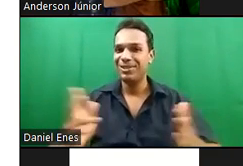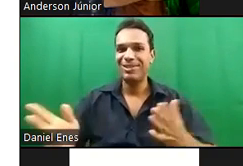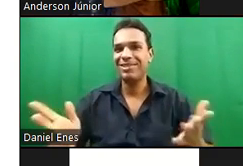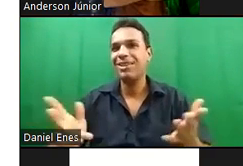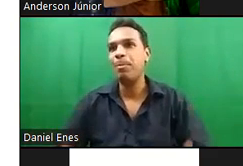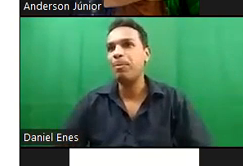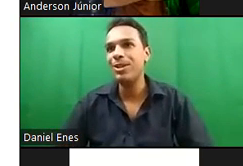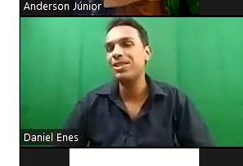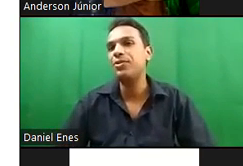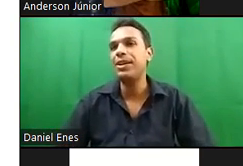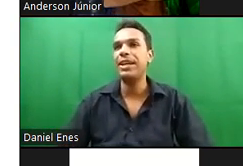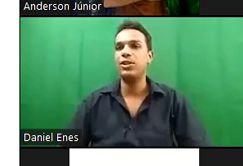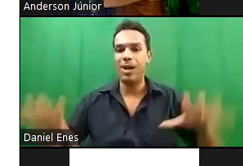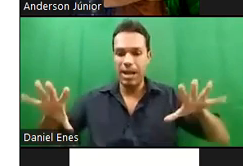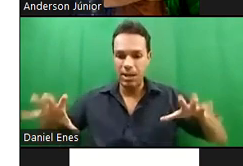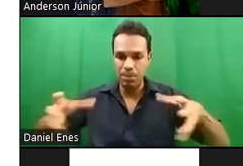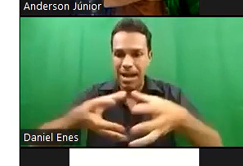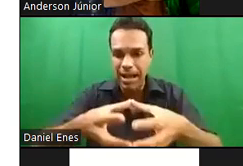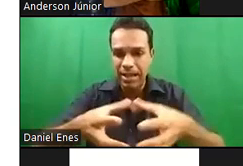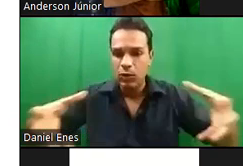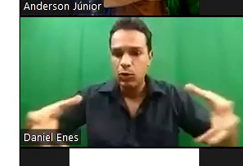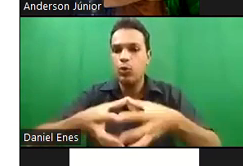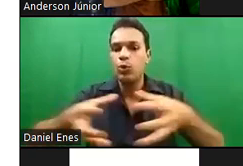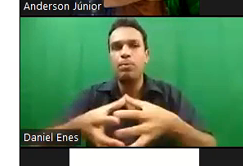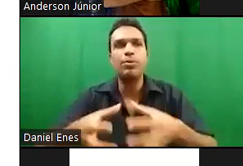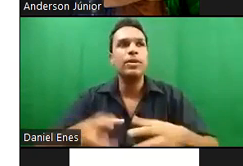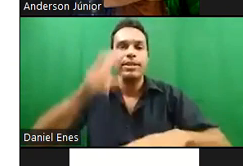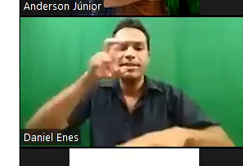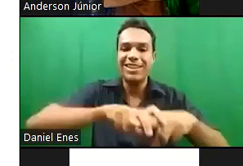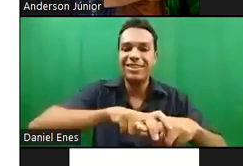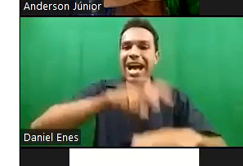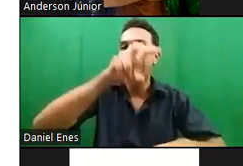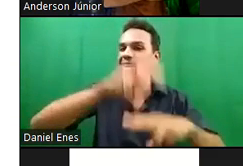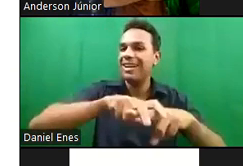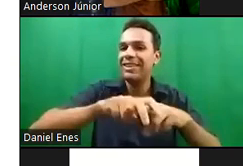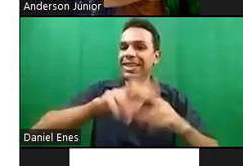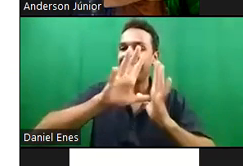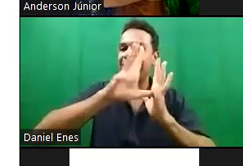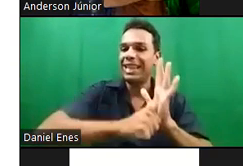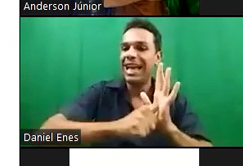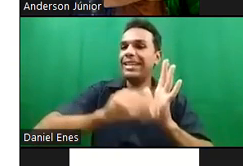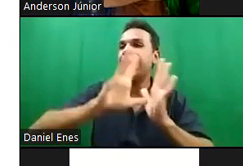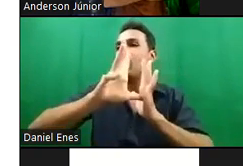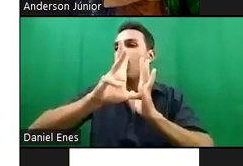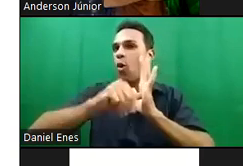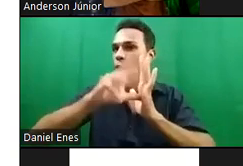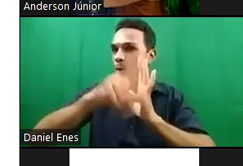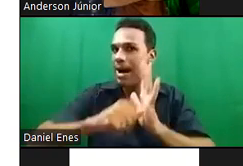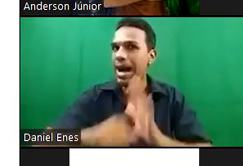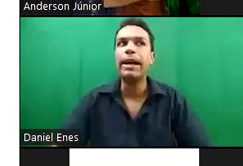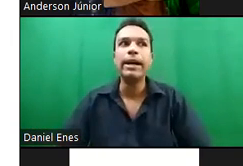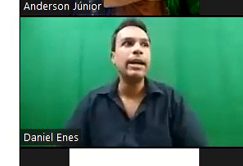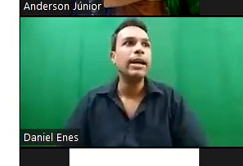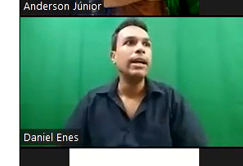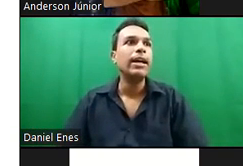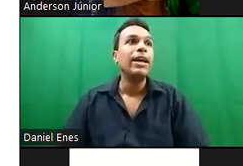vendo? São coisas diferentes. Ó, agrupar, grupo, sentar, cadeira, ladrão,